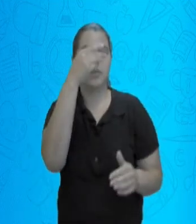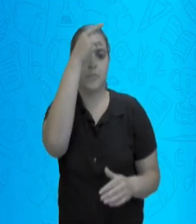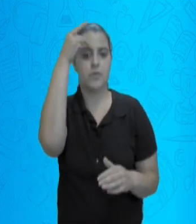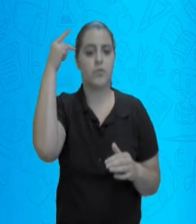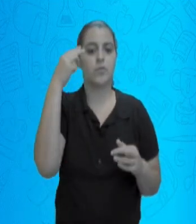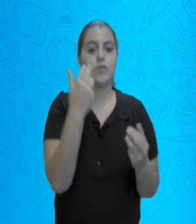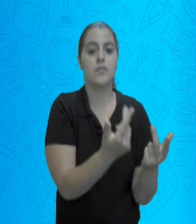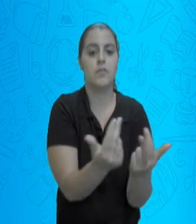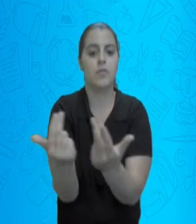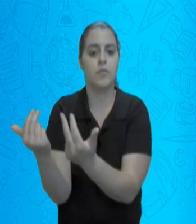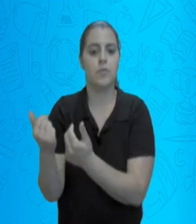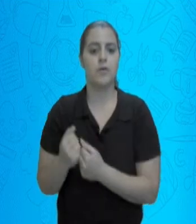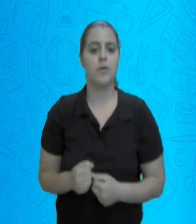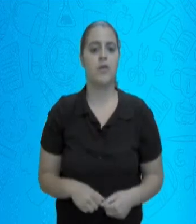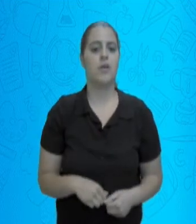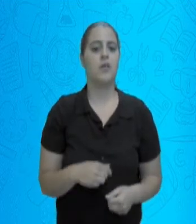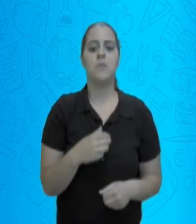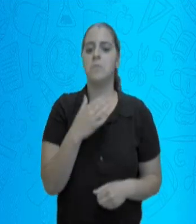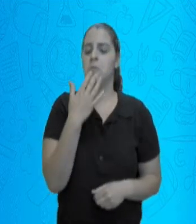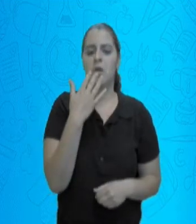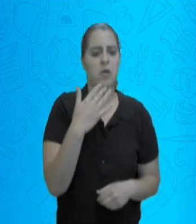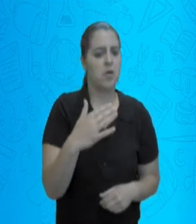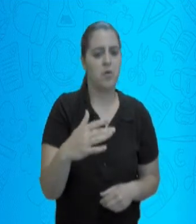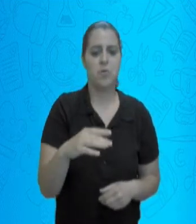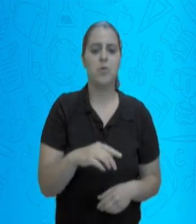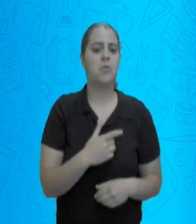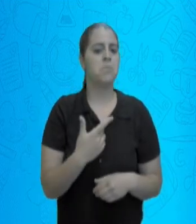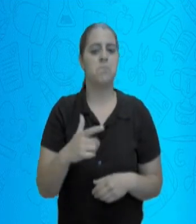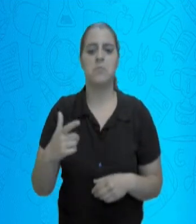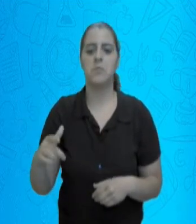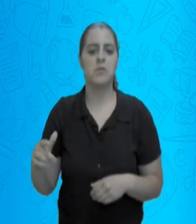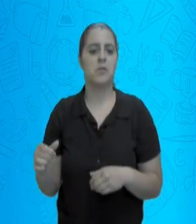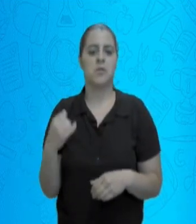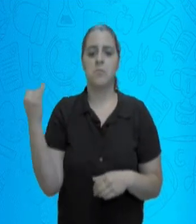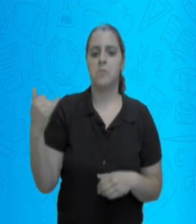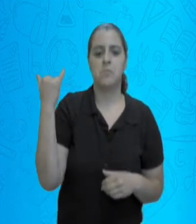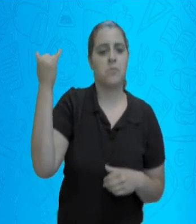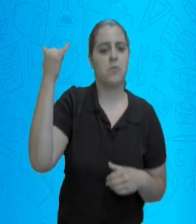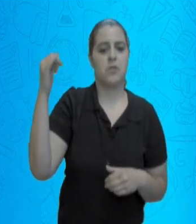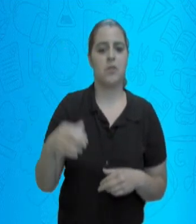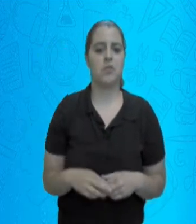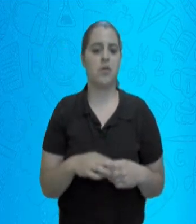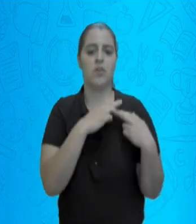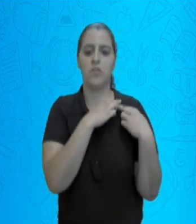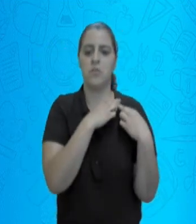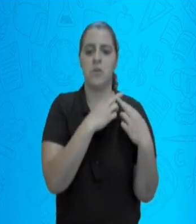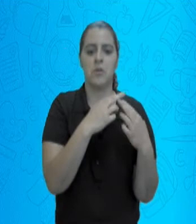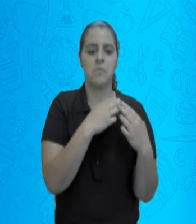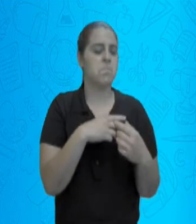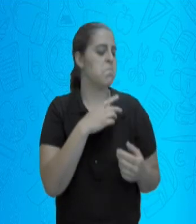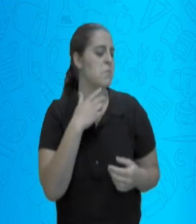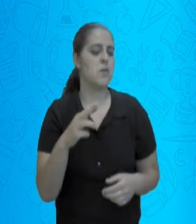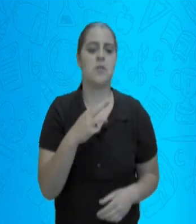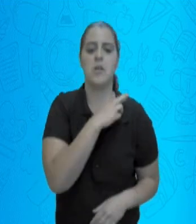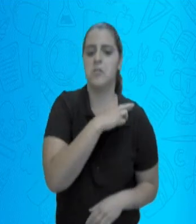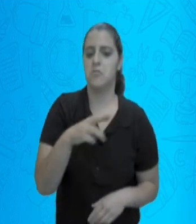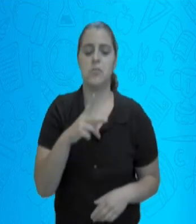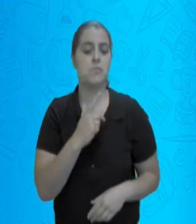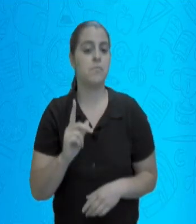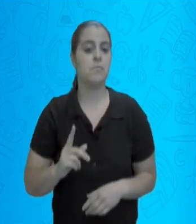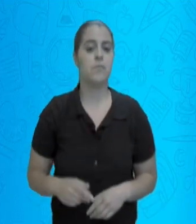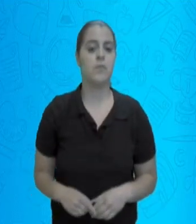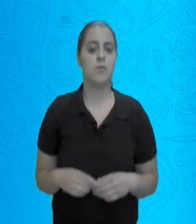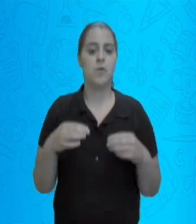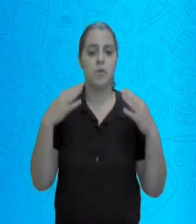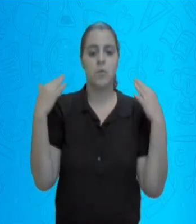são iguais, sem importância de cor de pele, de religião e de todas as outras características